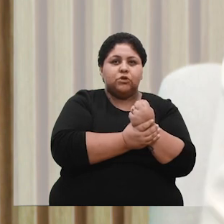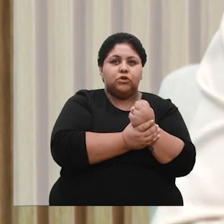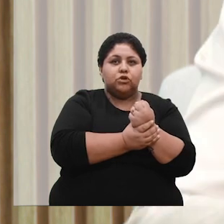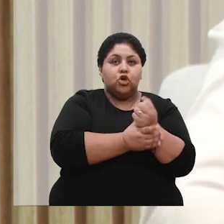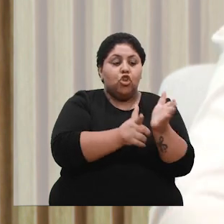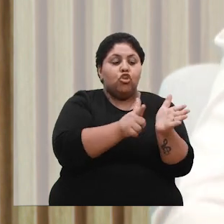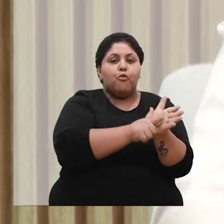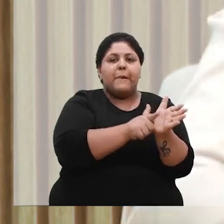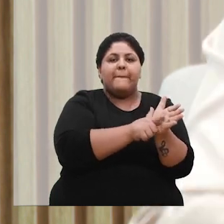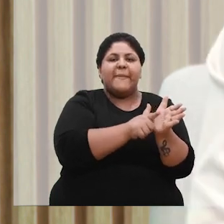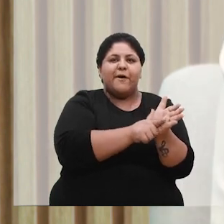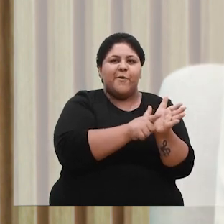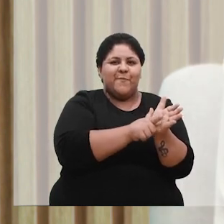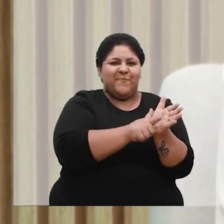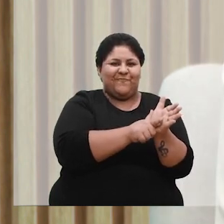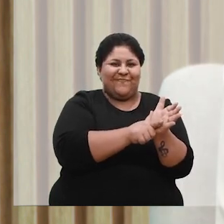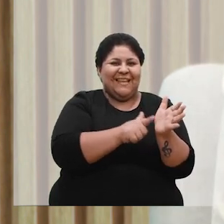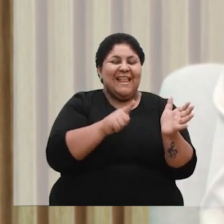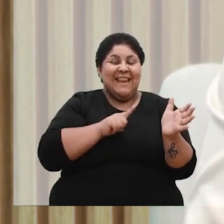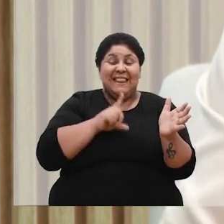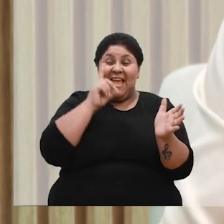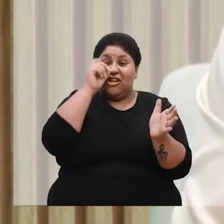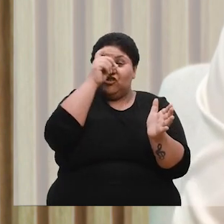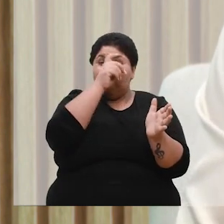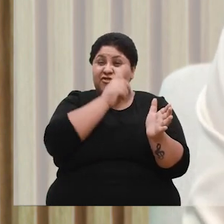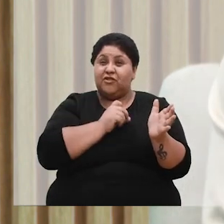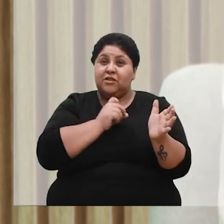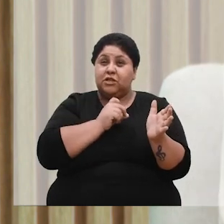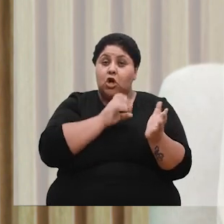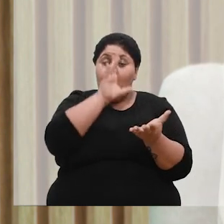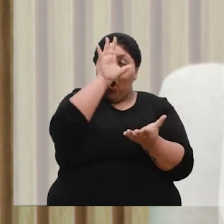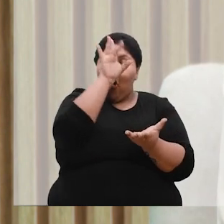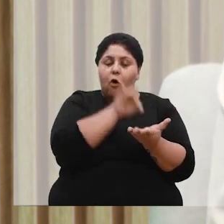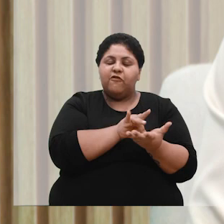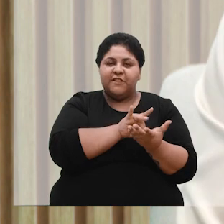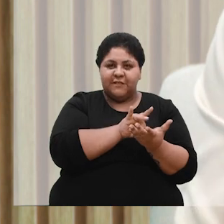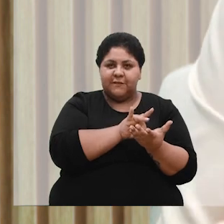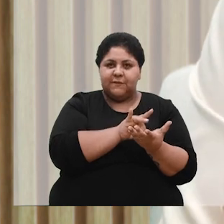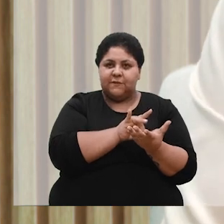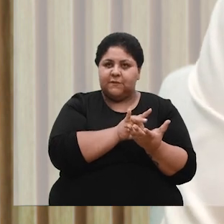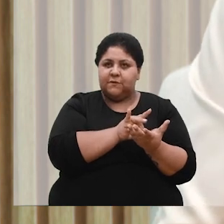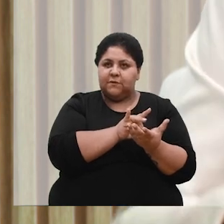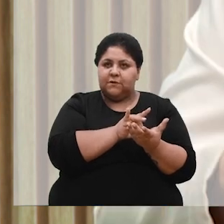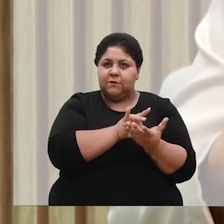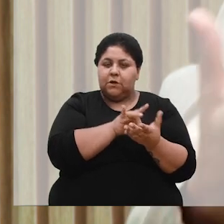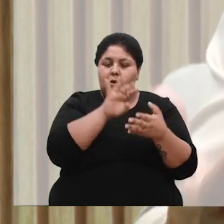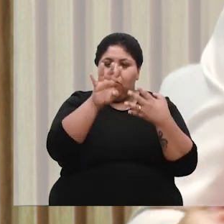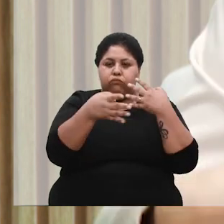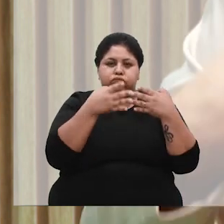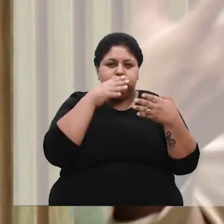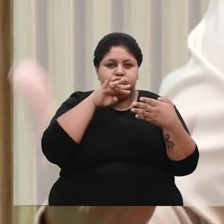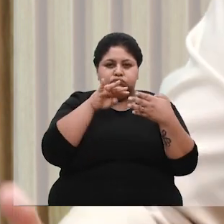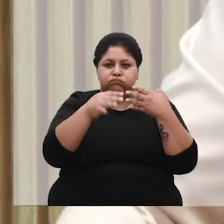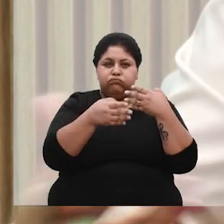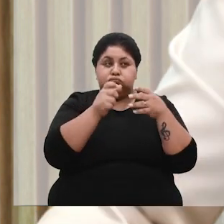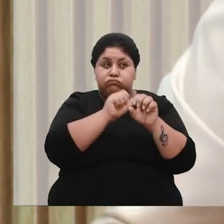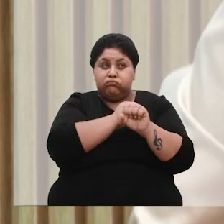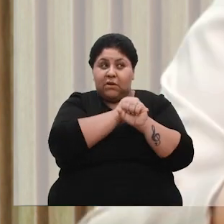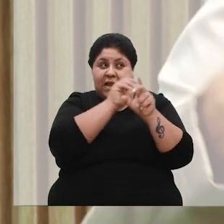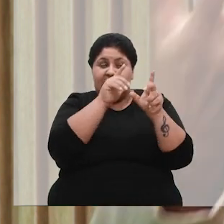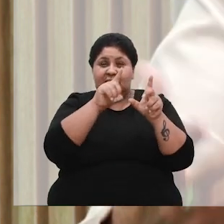muitas vezes, no papel, né? Porque há uma dificuldade de que eles sejam efetivos com a